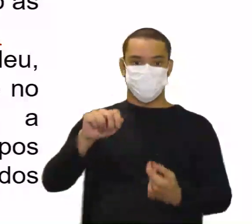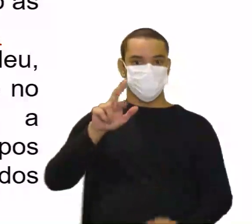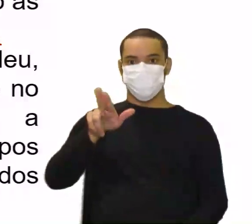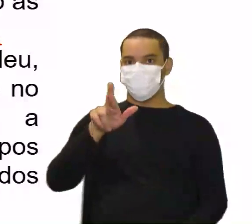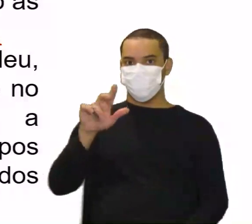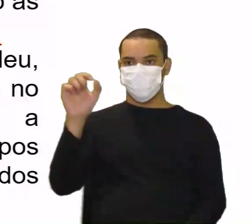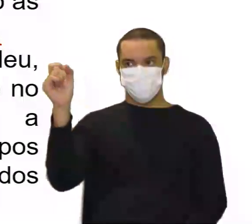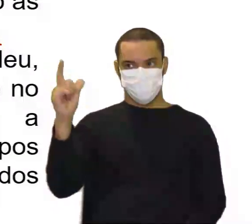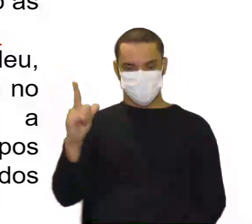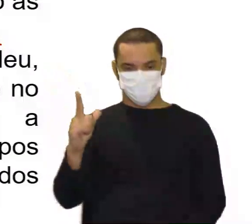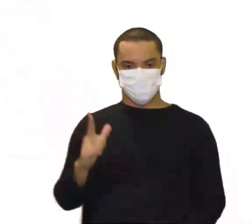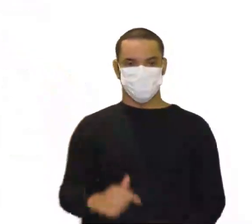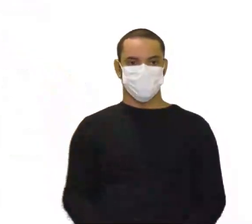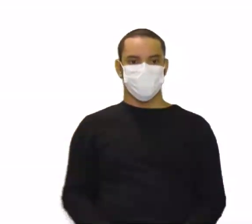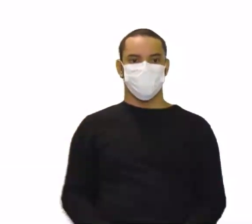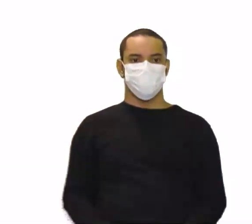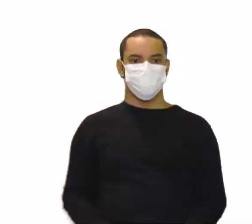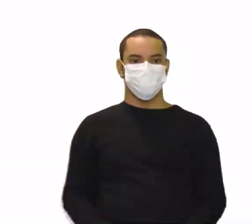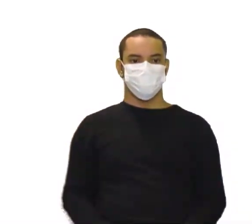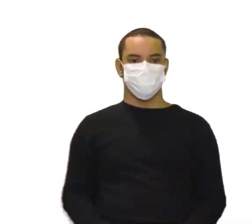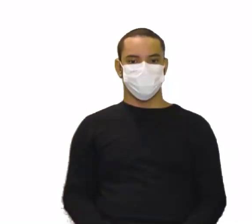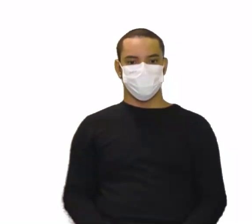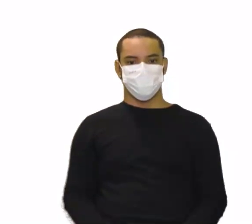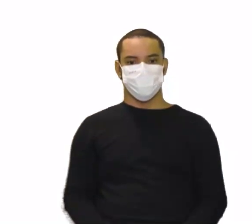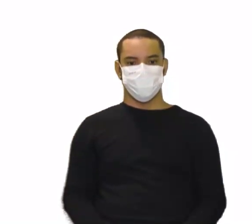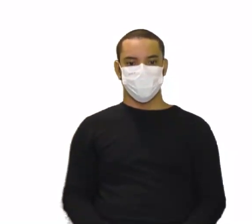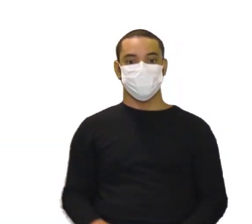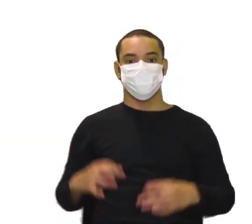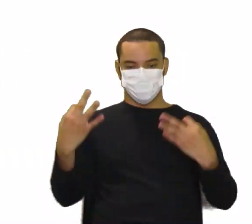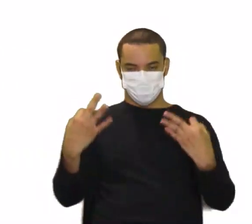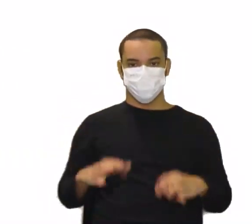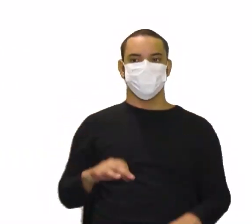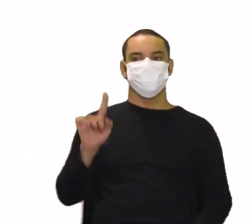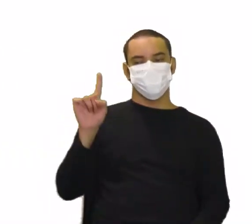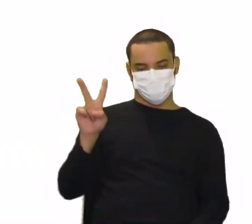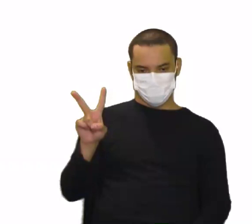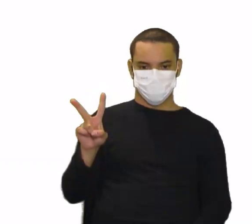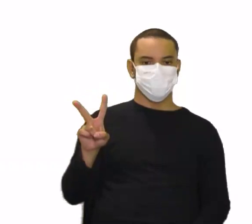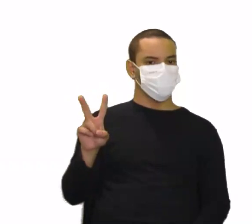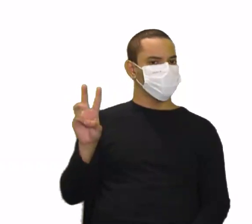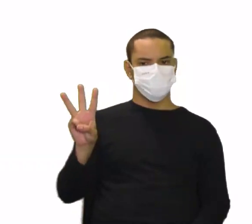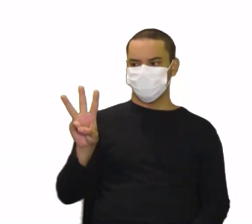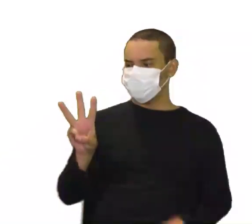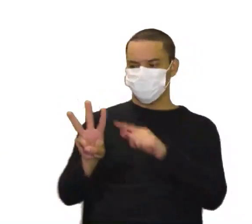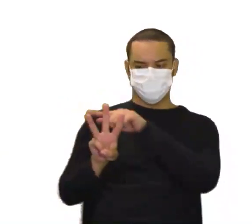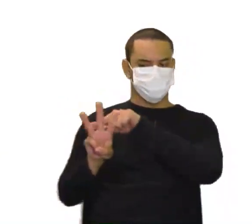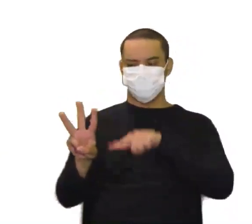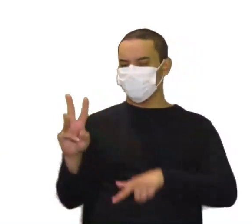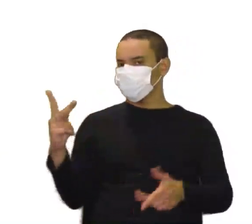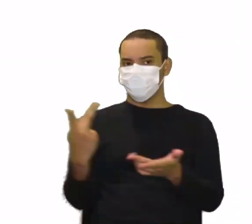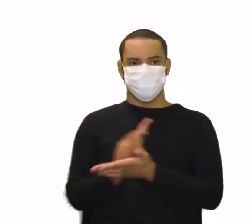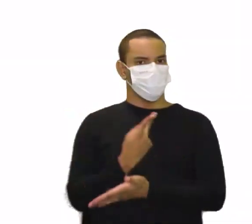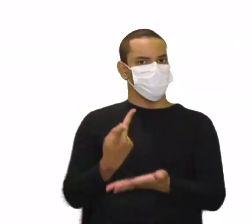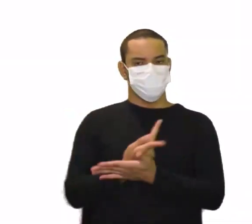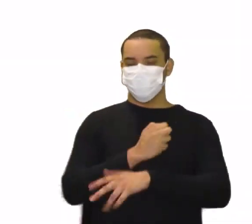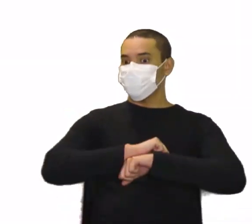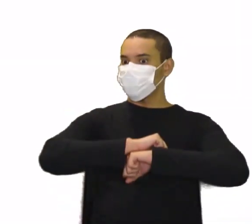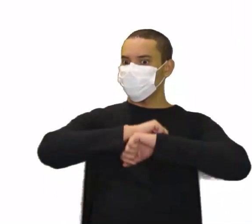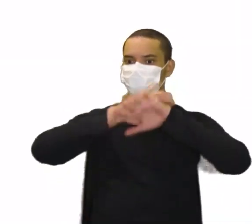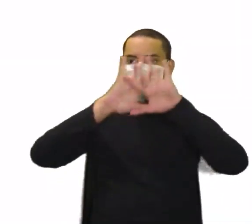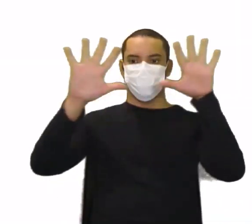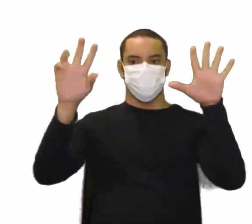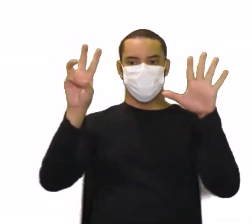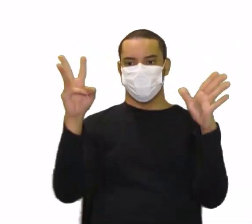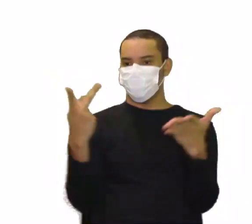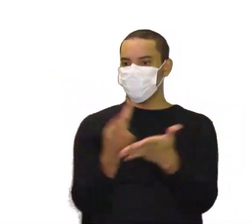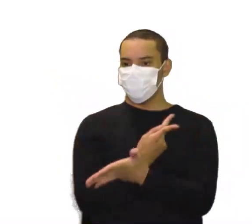Sol. Bom, então, as respostas corretas 1 e 2. A 3 está muito clara aí que está errada, né?